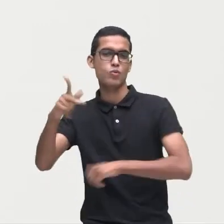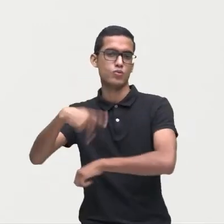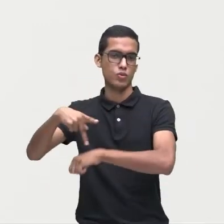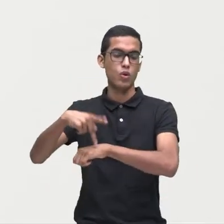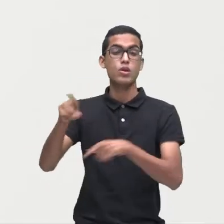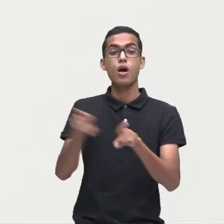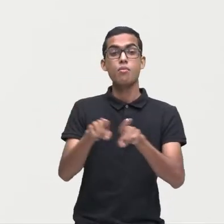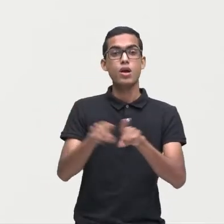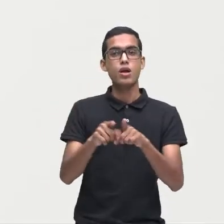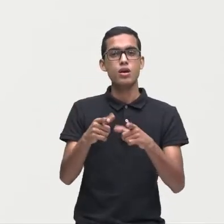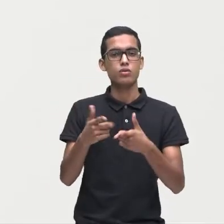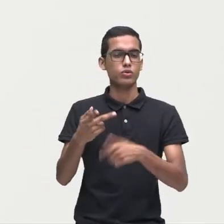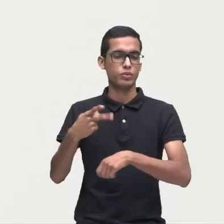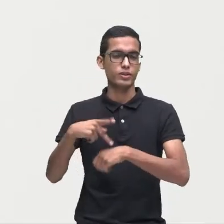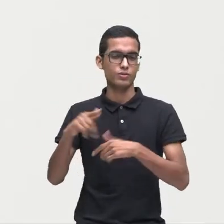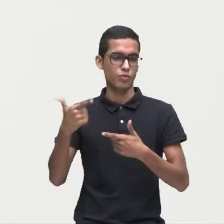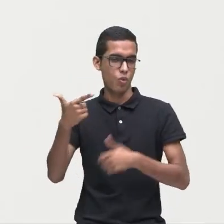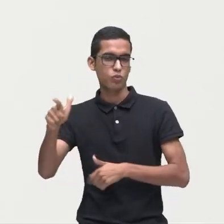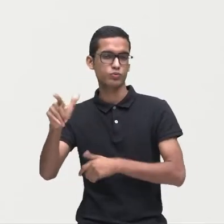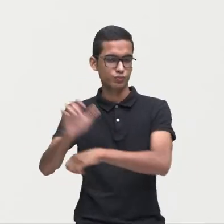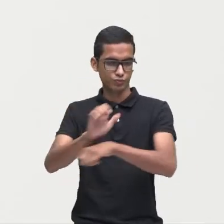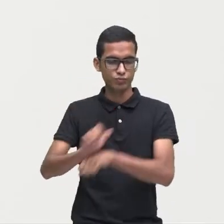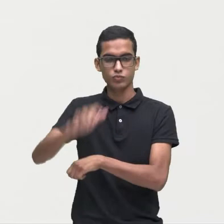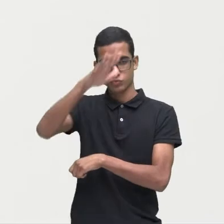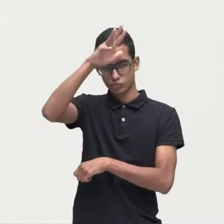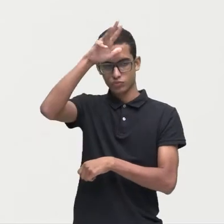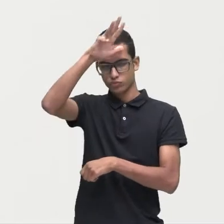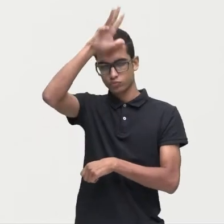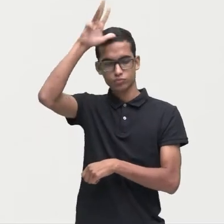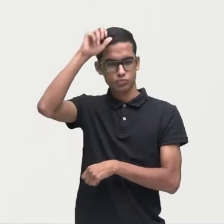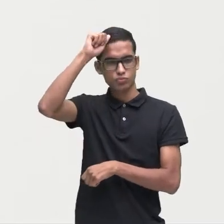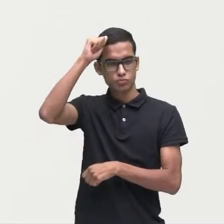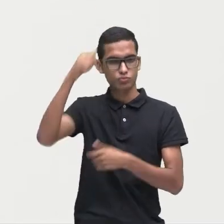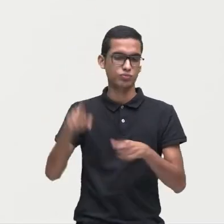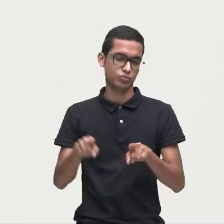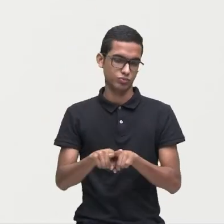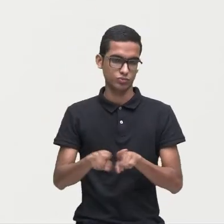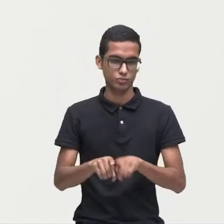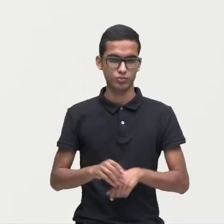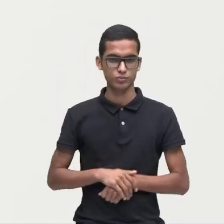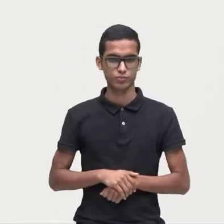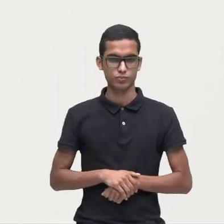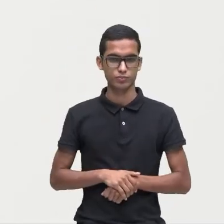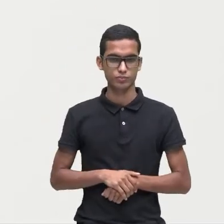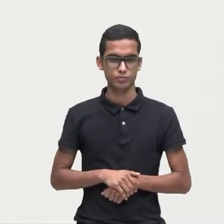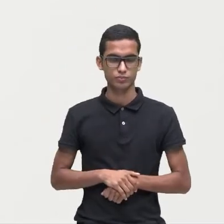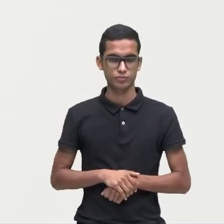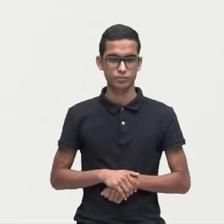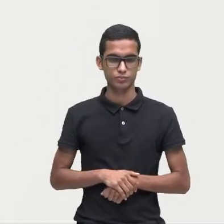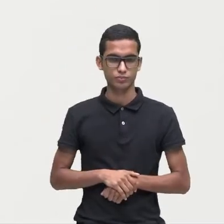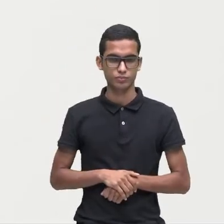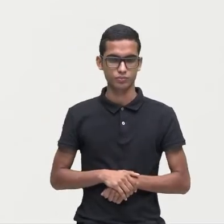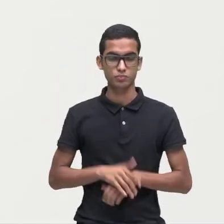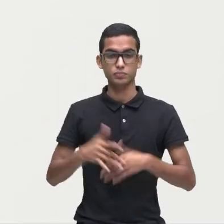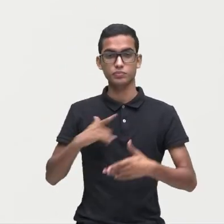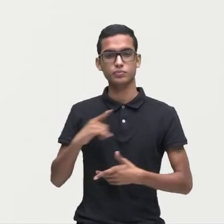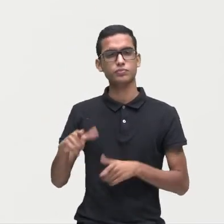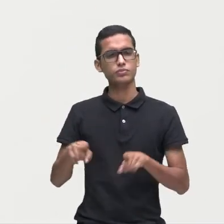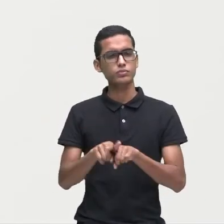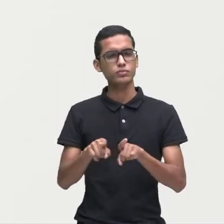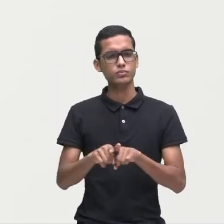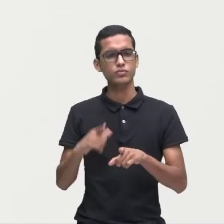estado do Amazonas, por exemplo. Mais uma vez, aí tem um mapa da densidade por município, tá?